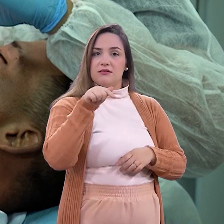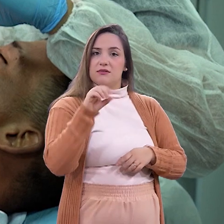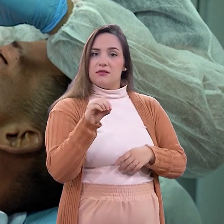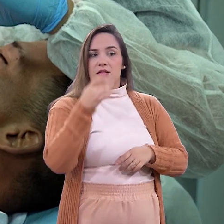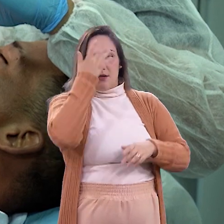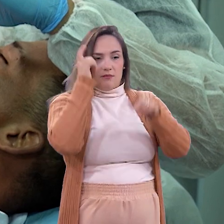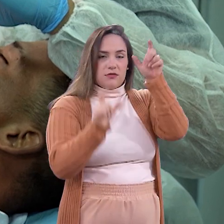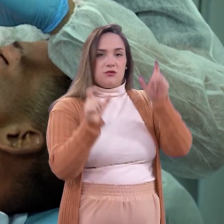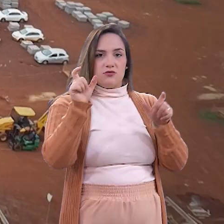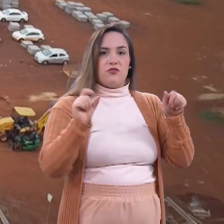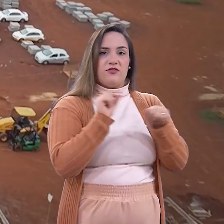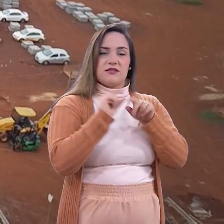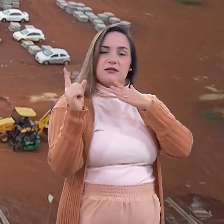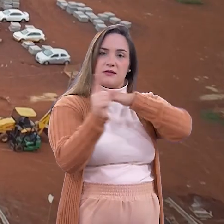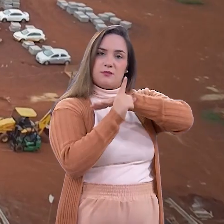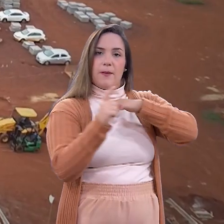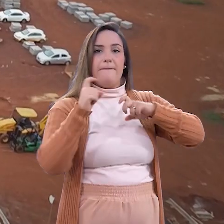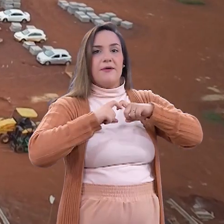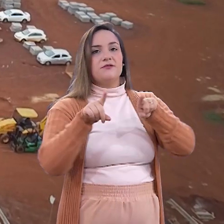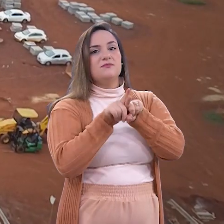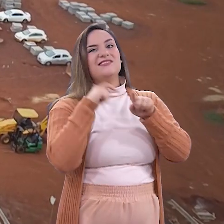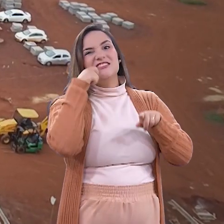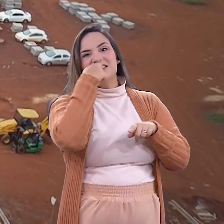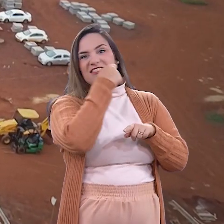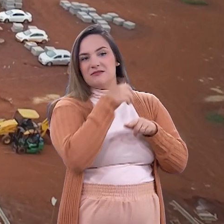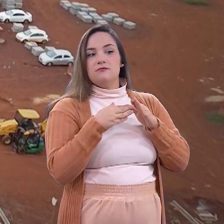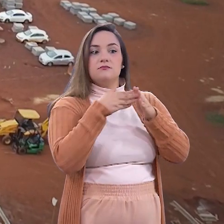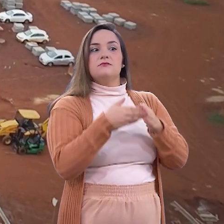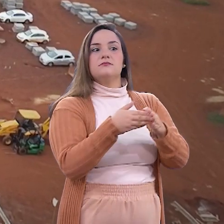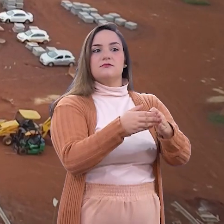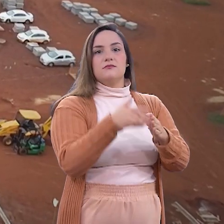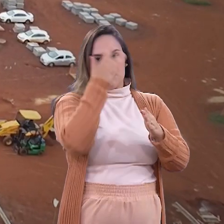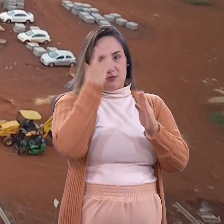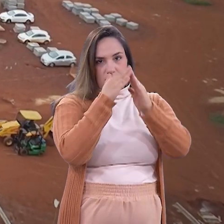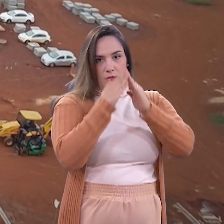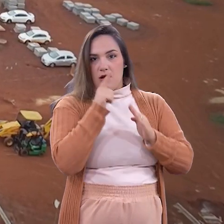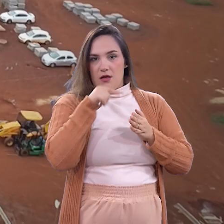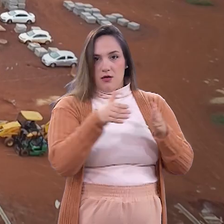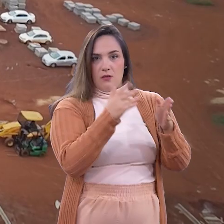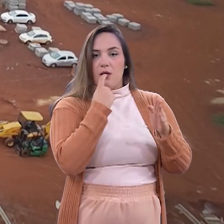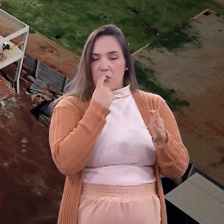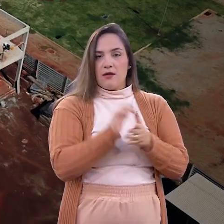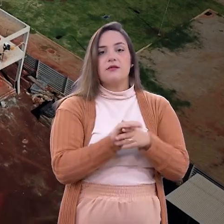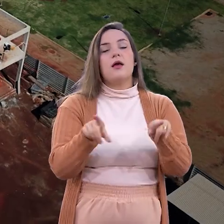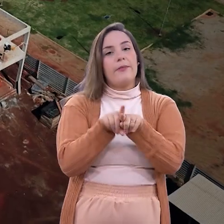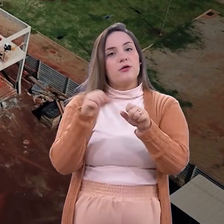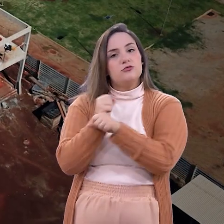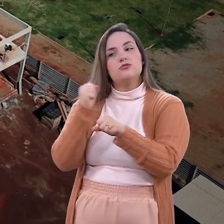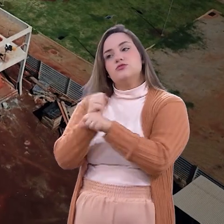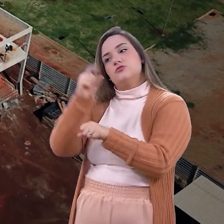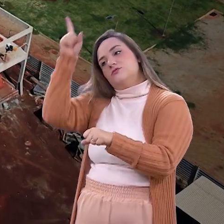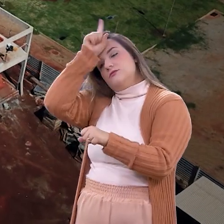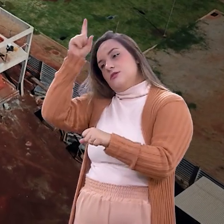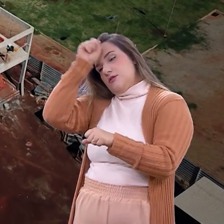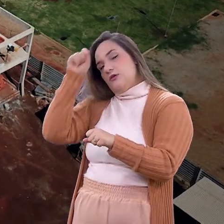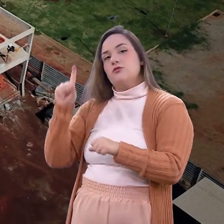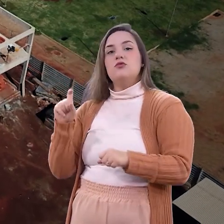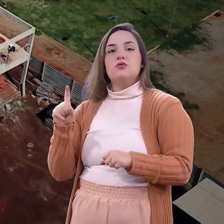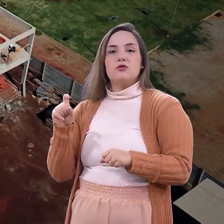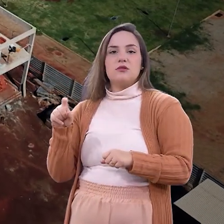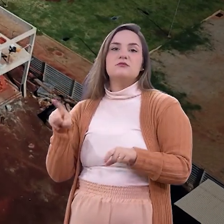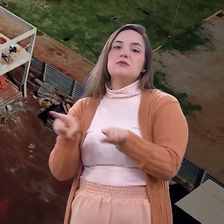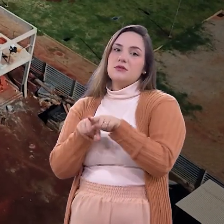e odontológico a continuidade das obras de construção do Hospital Regional de Dourados também entrou na lista